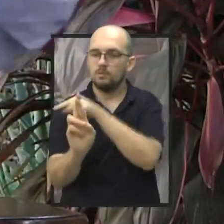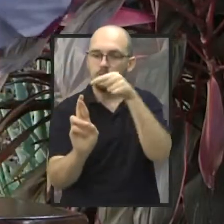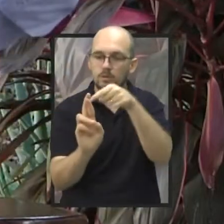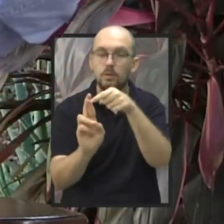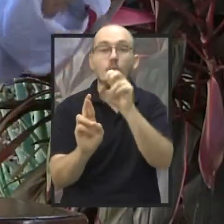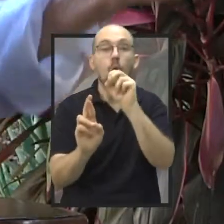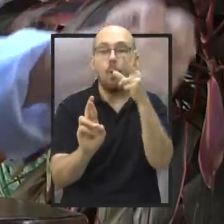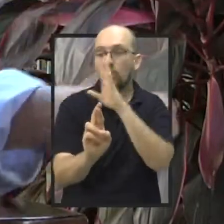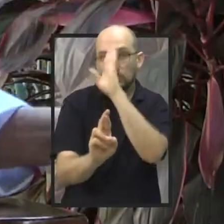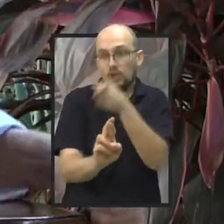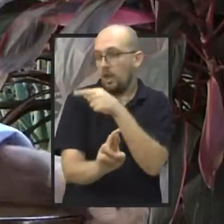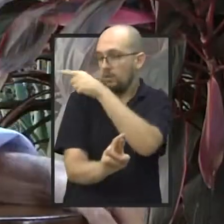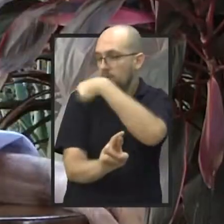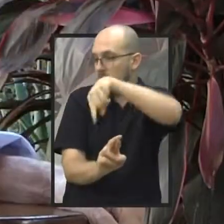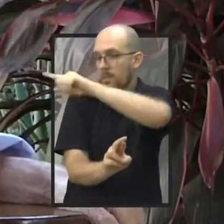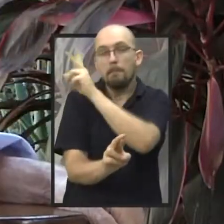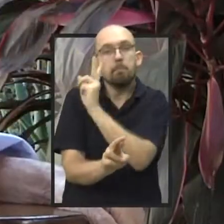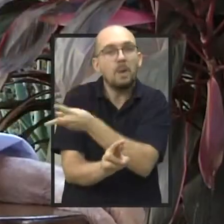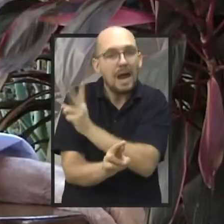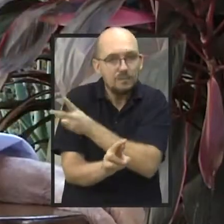dizer, pelo próprio povo.